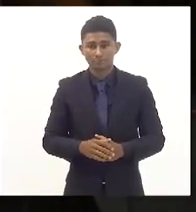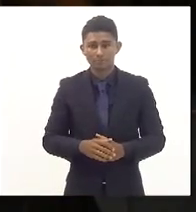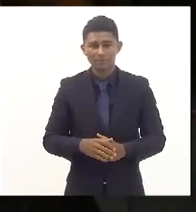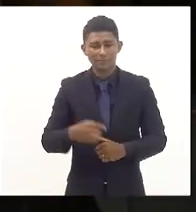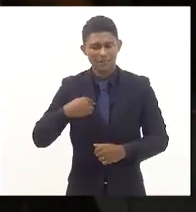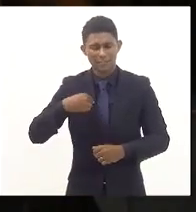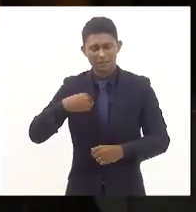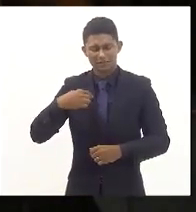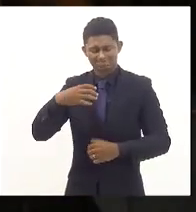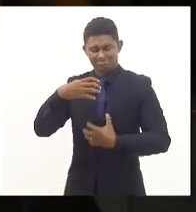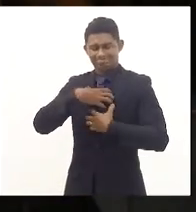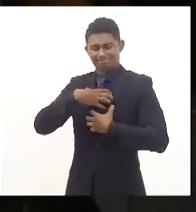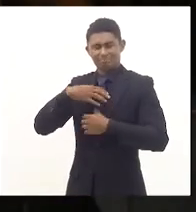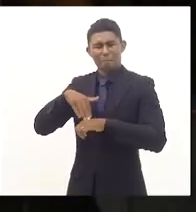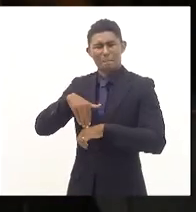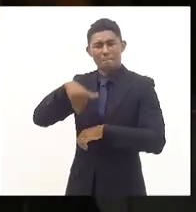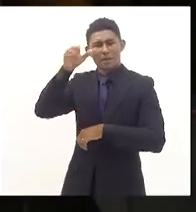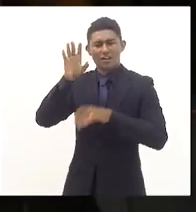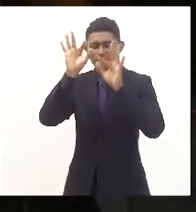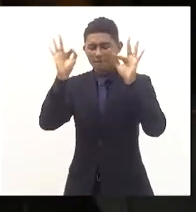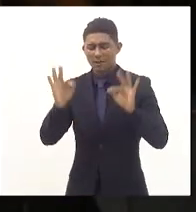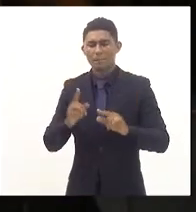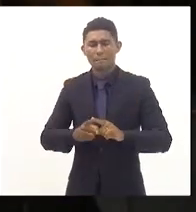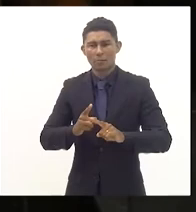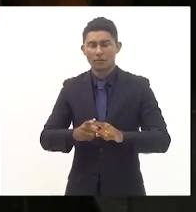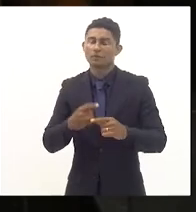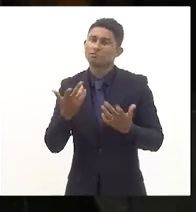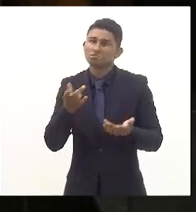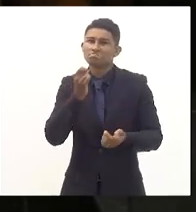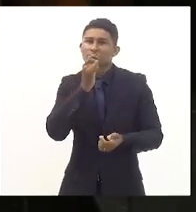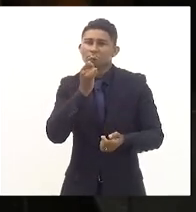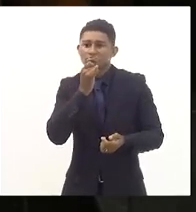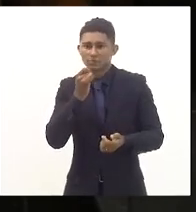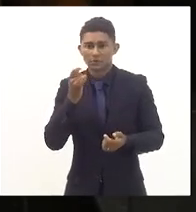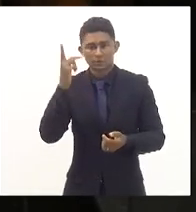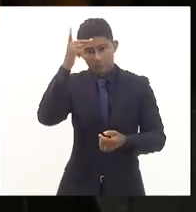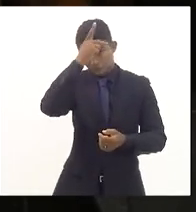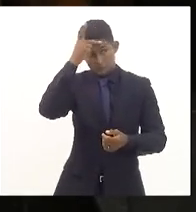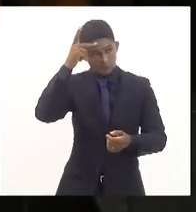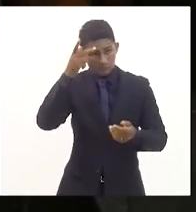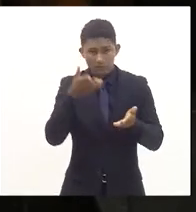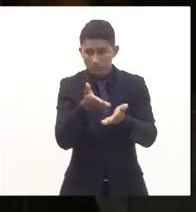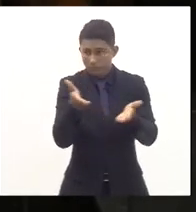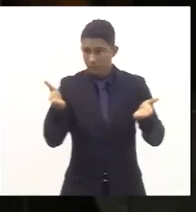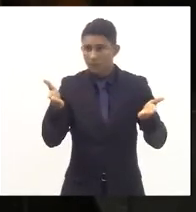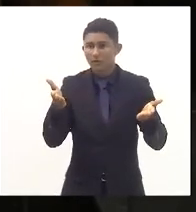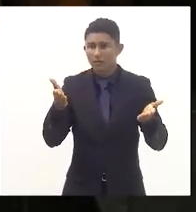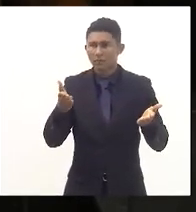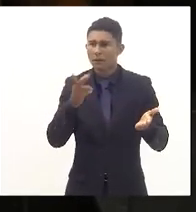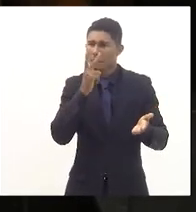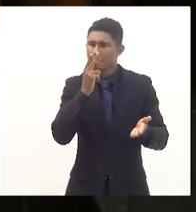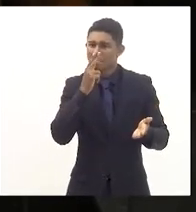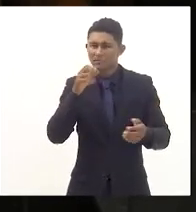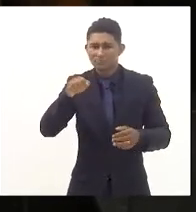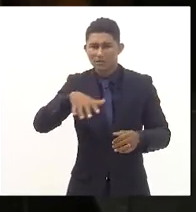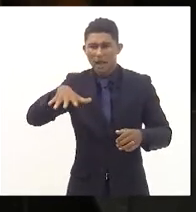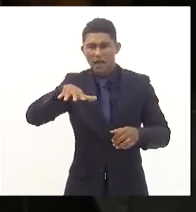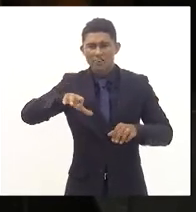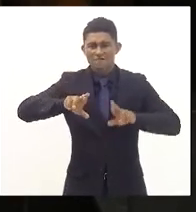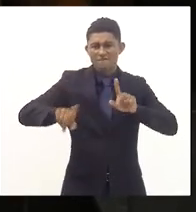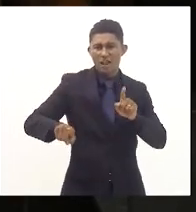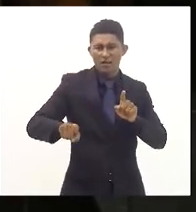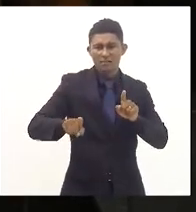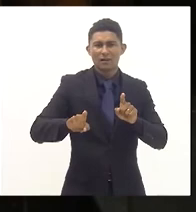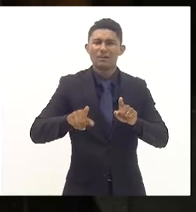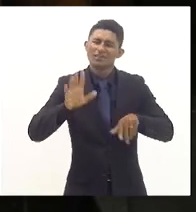minha maior felicidade é porque quando você trilha caminhos distintos das pessoas a sua tendência é se afastar enquanto amigo